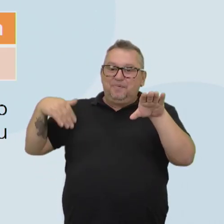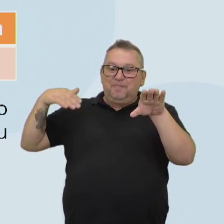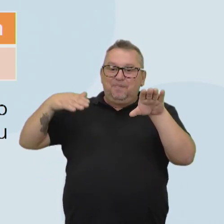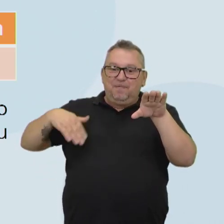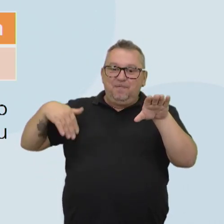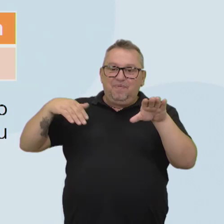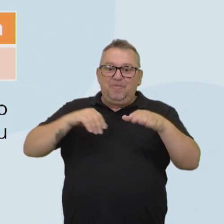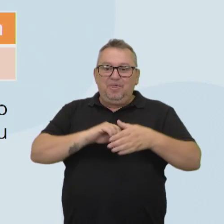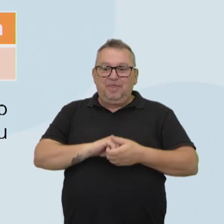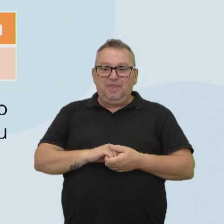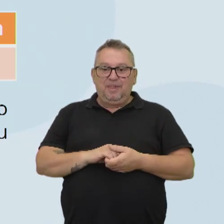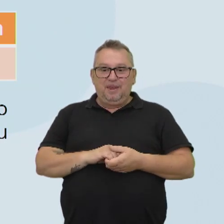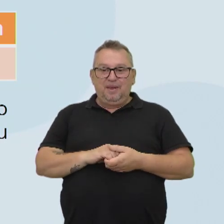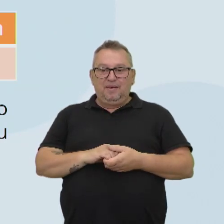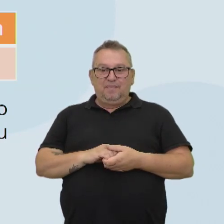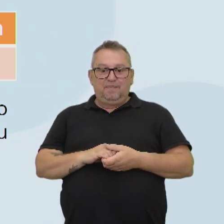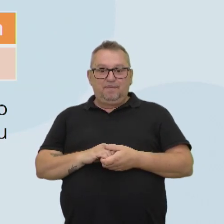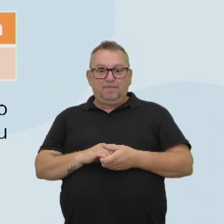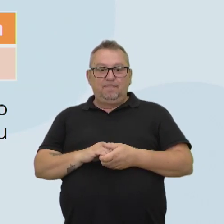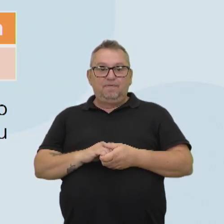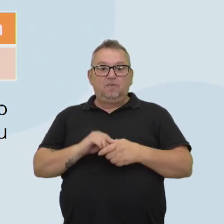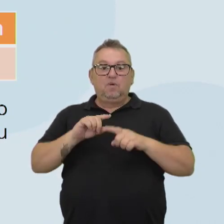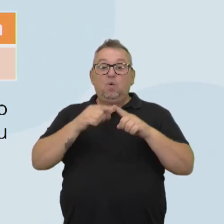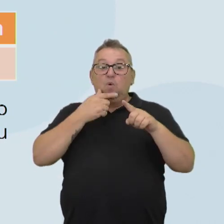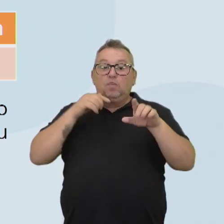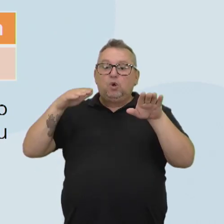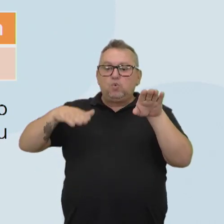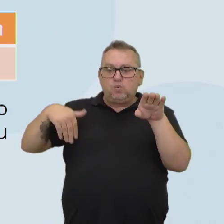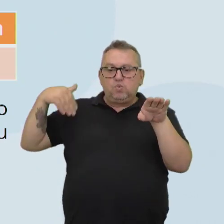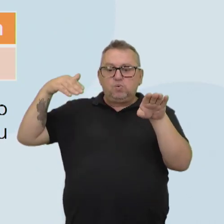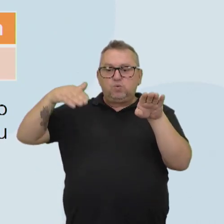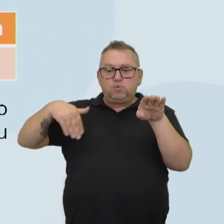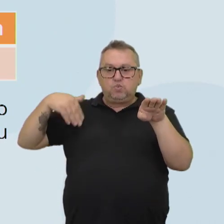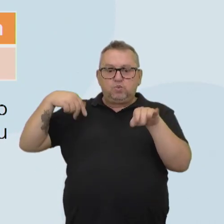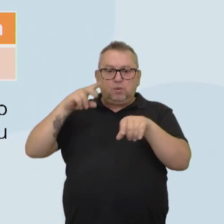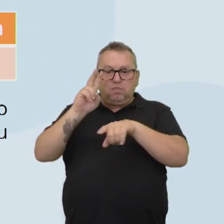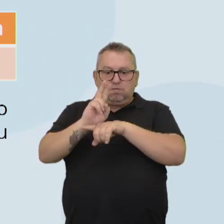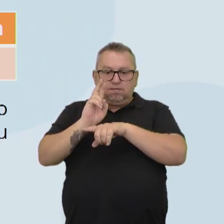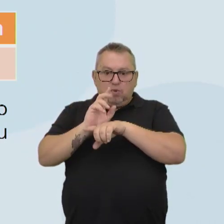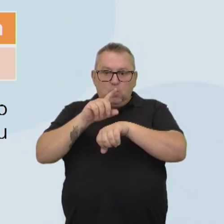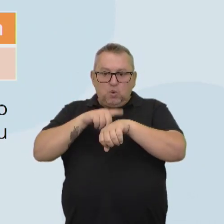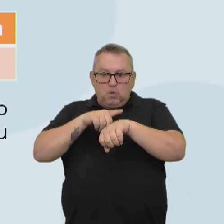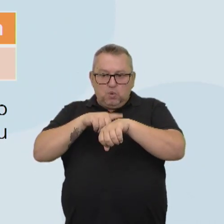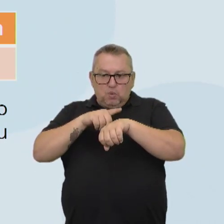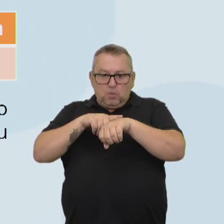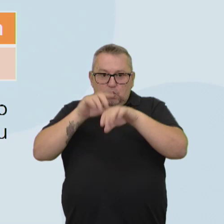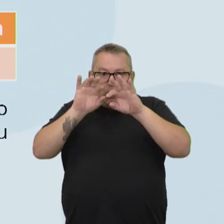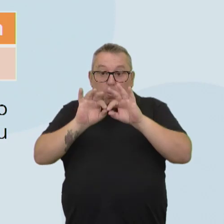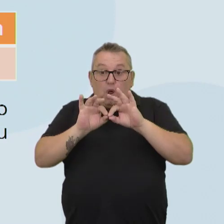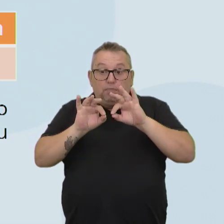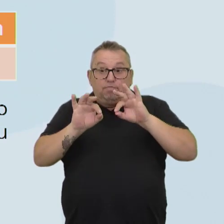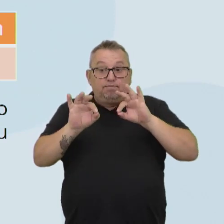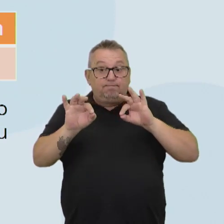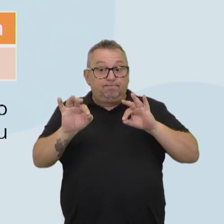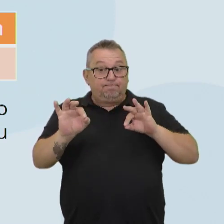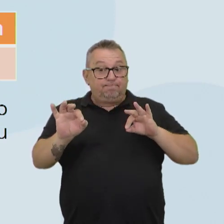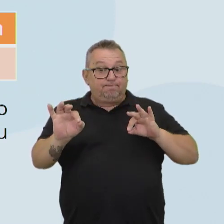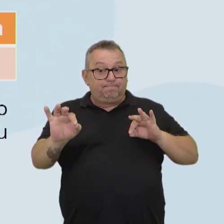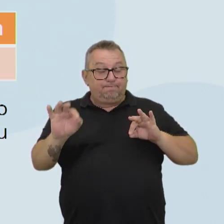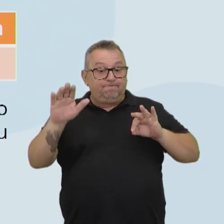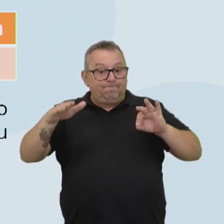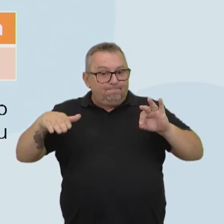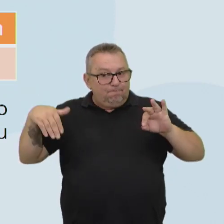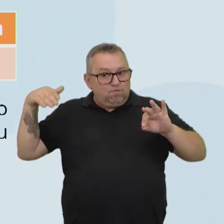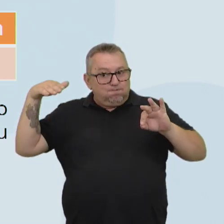treinando. Tá assim, um nadador monitorou o seu desempenho analisando a relação entre a distância nadada